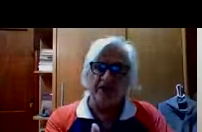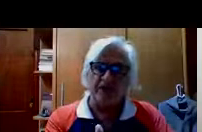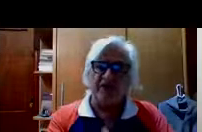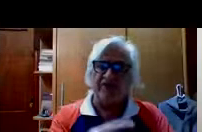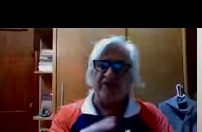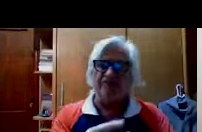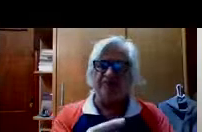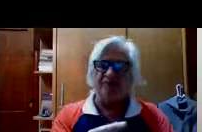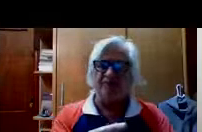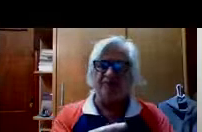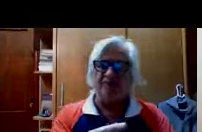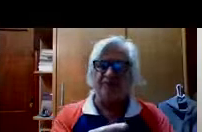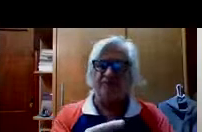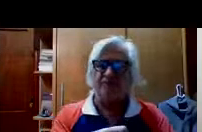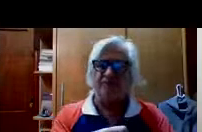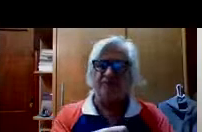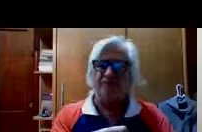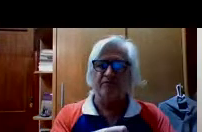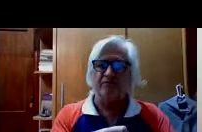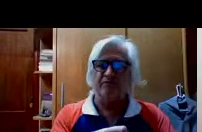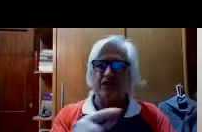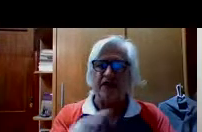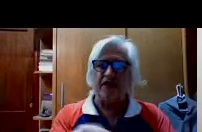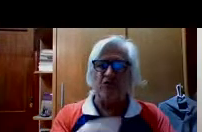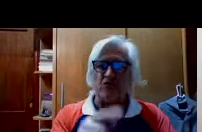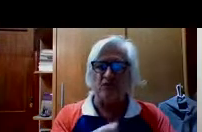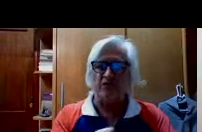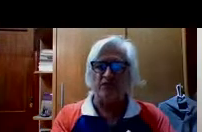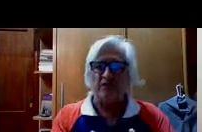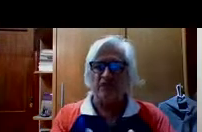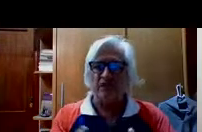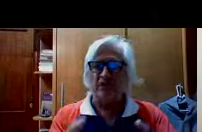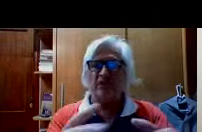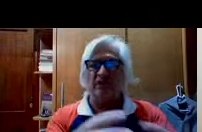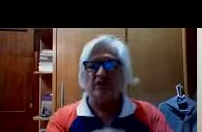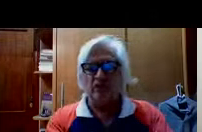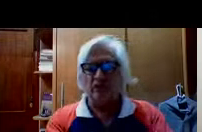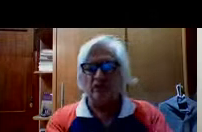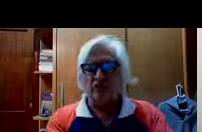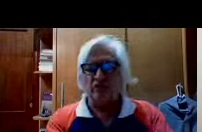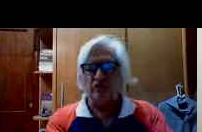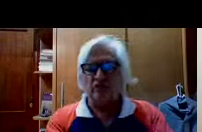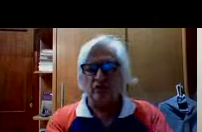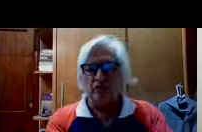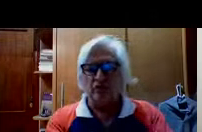dando bobeira, ele vai se associar com o carbono.